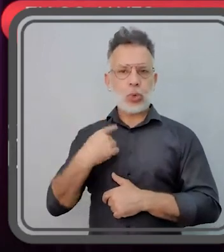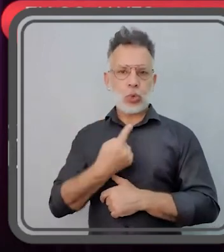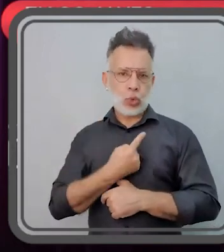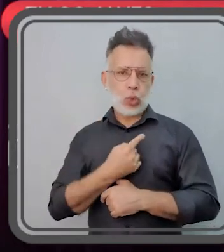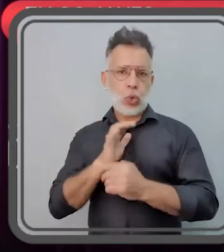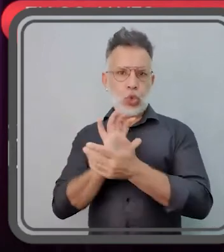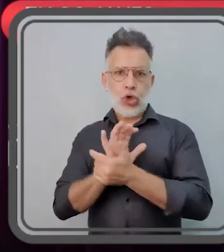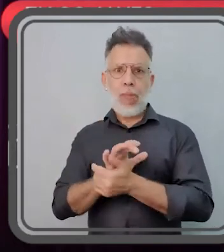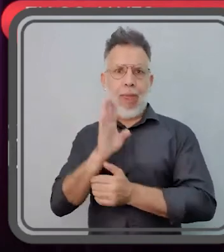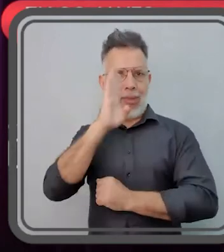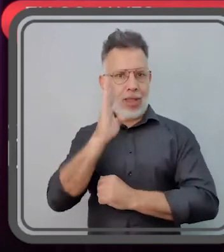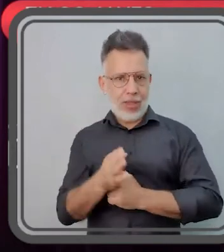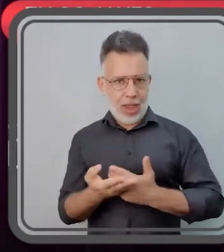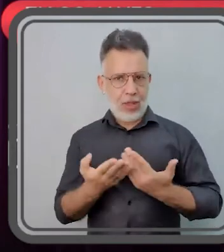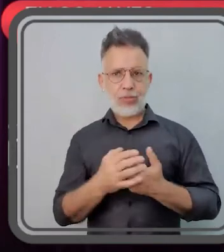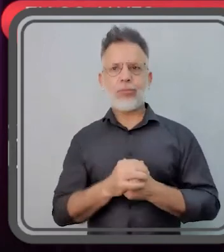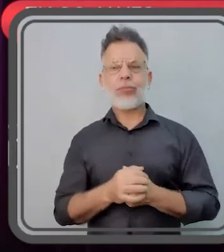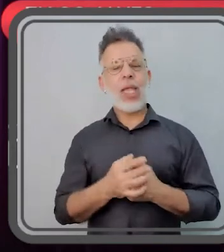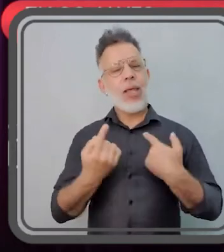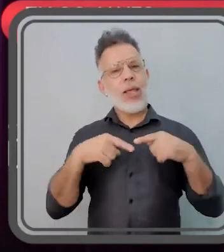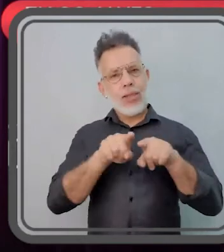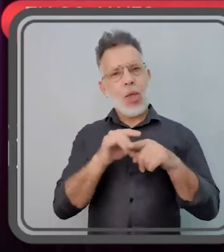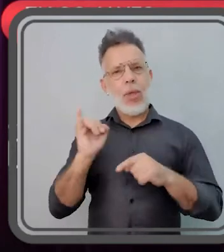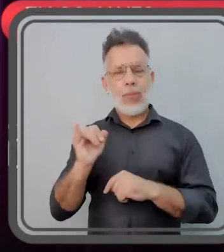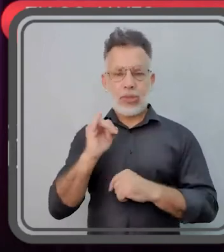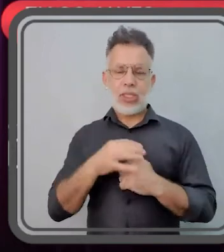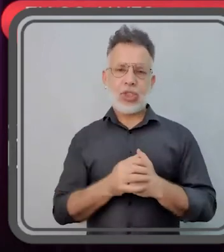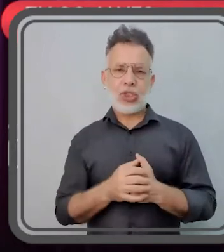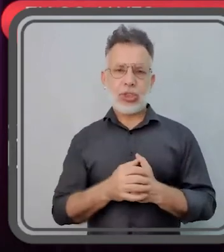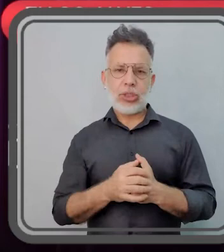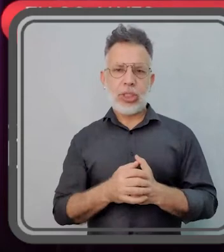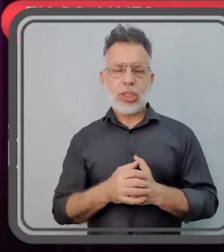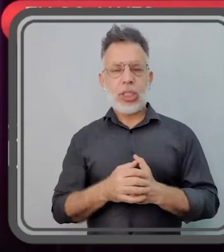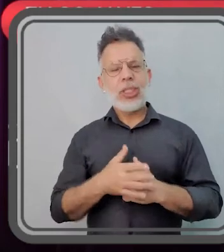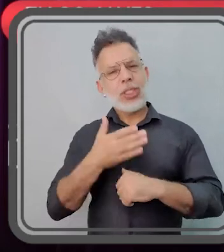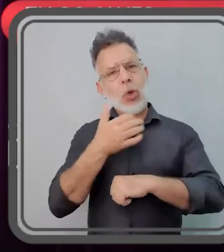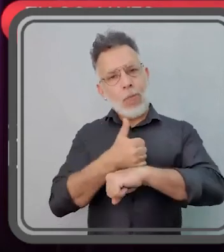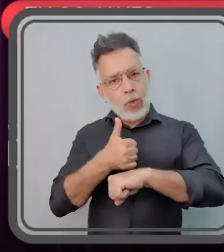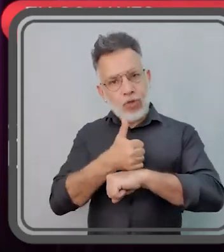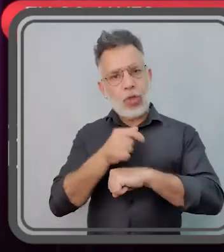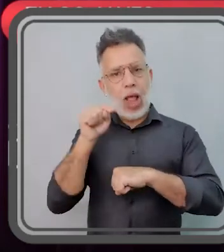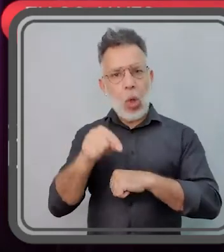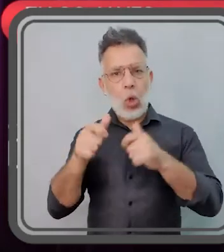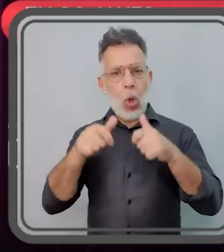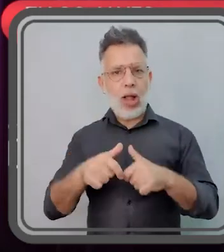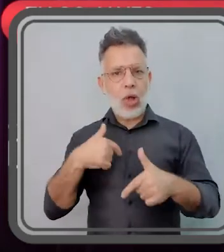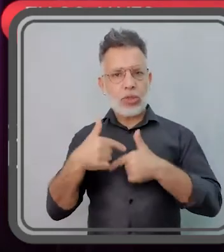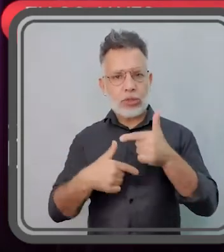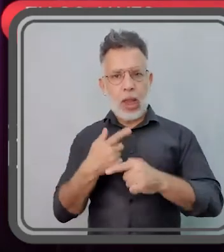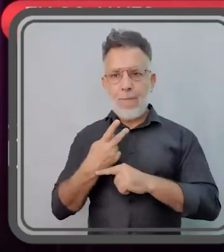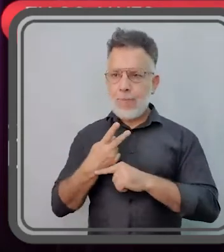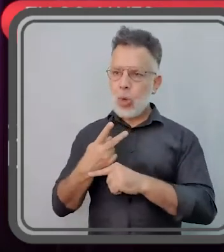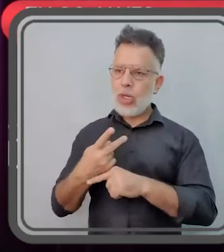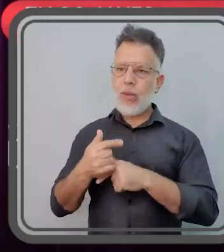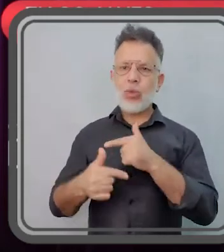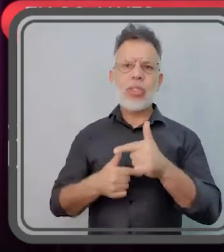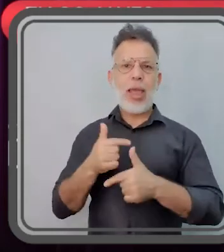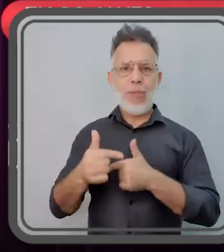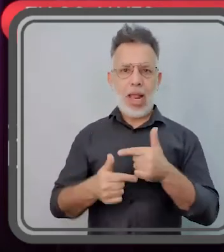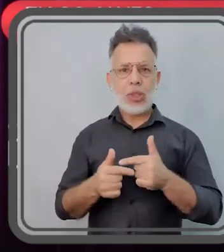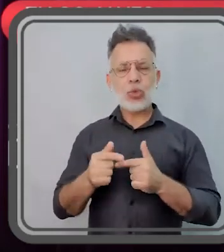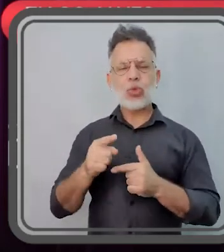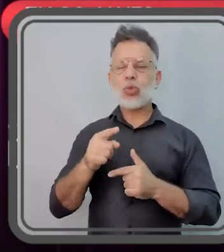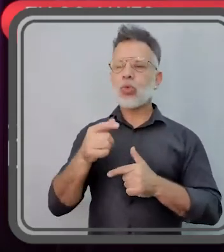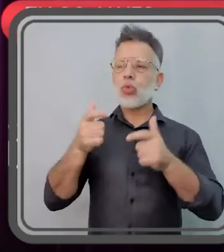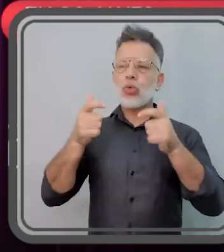Não? Então, é importante talento local que nós estamos trabalhando. Então, procuramos trabalho com domínio